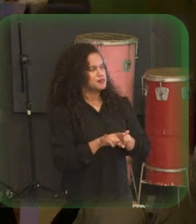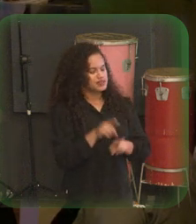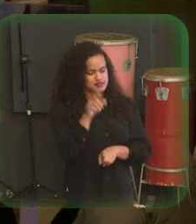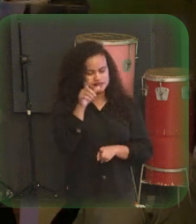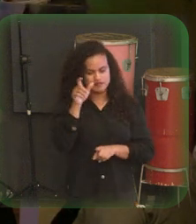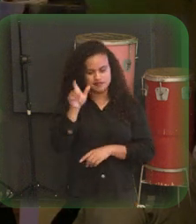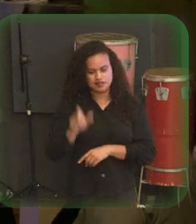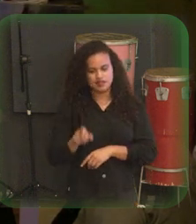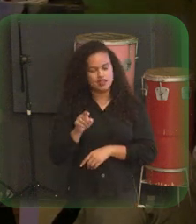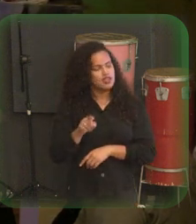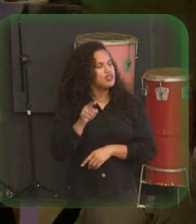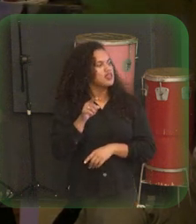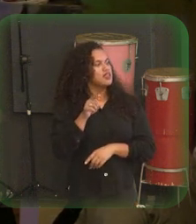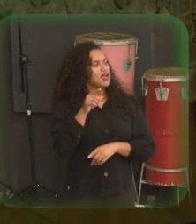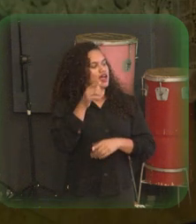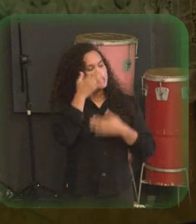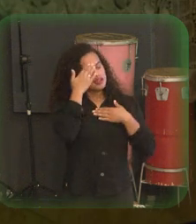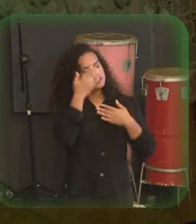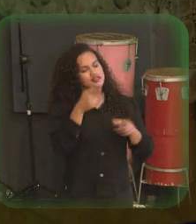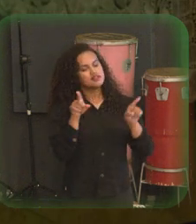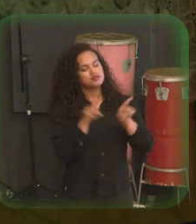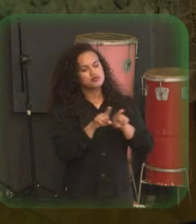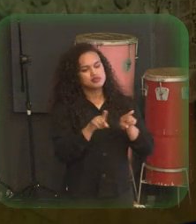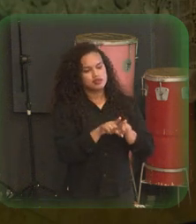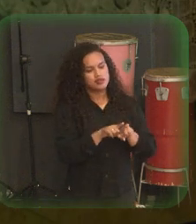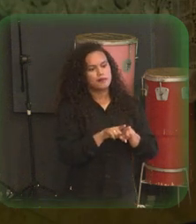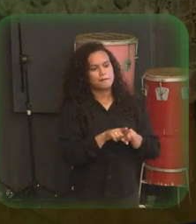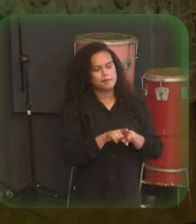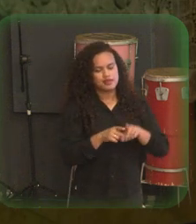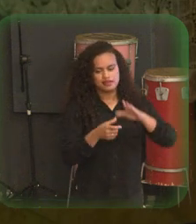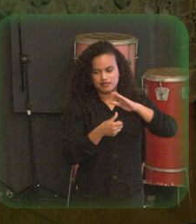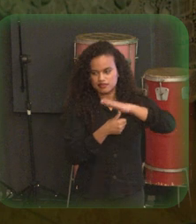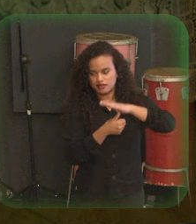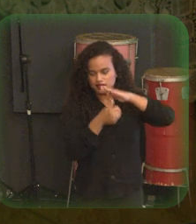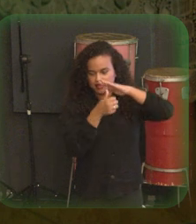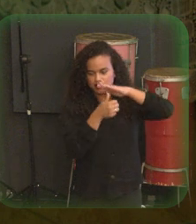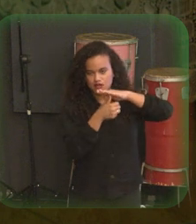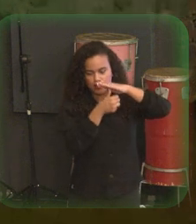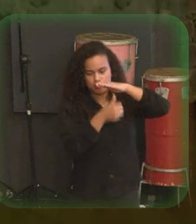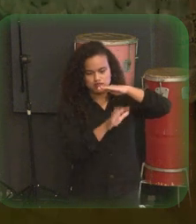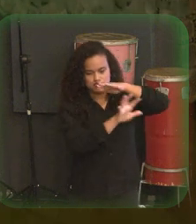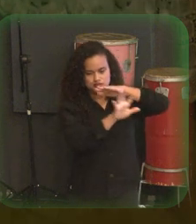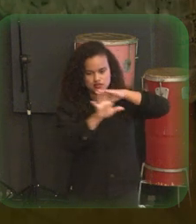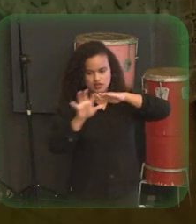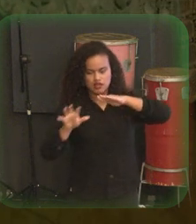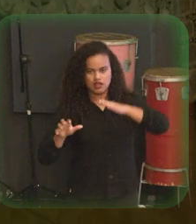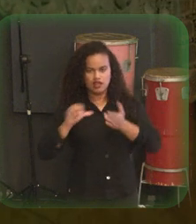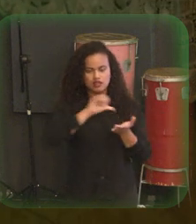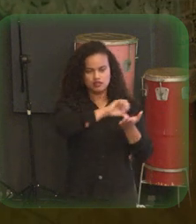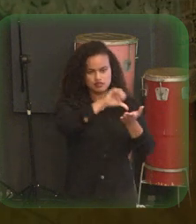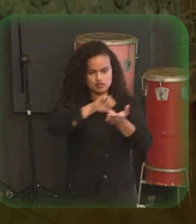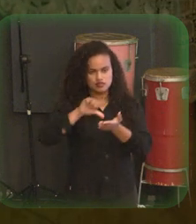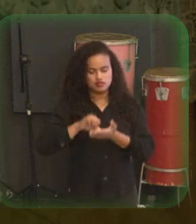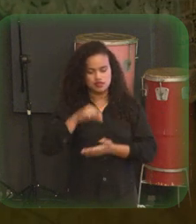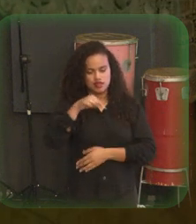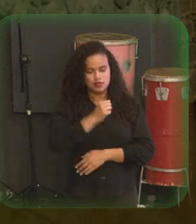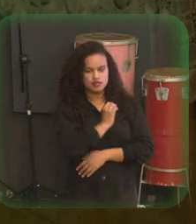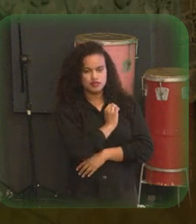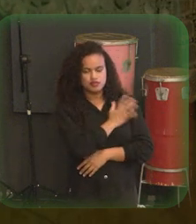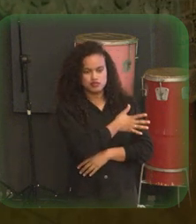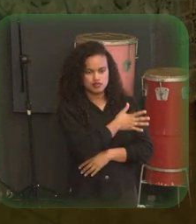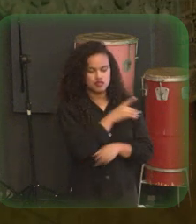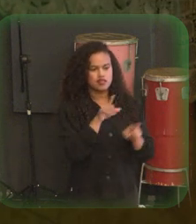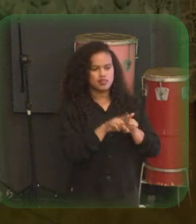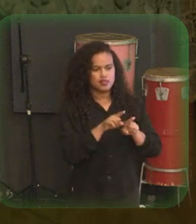querido reitor, agradeço também as pró-reitoras e pró-reitores do Instituto Federal de Pernambuco,